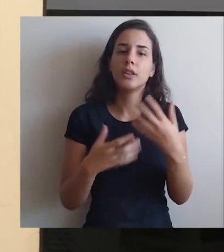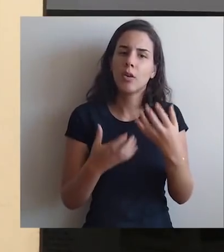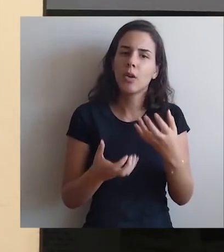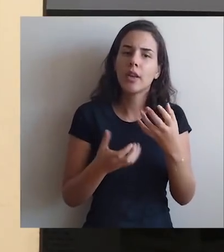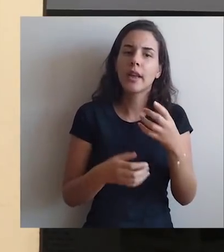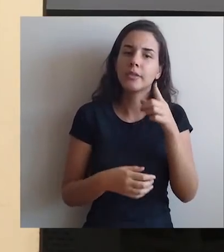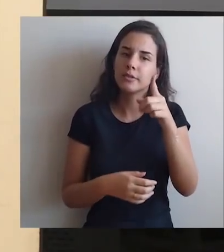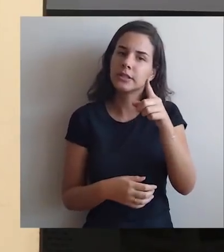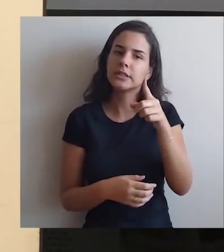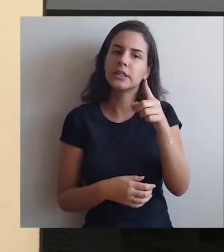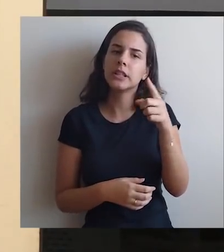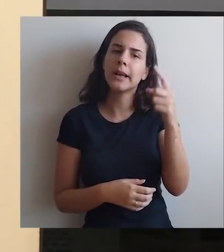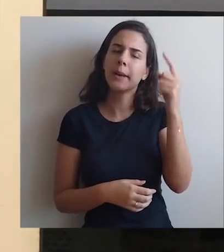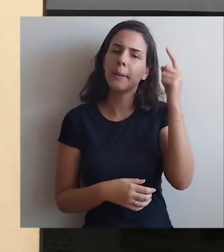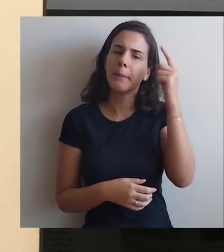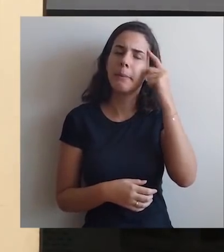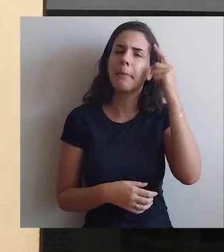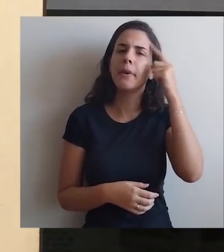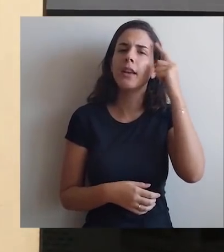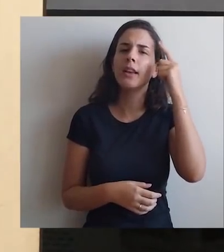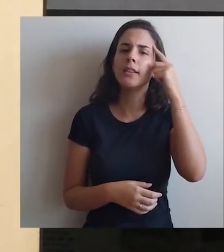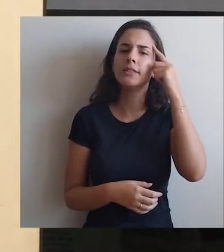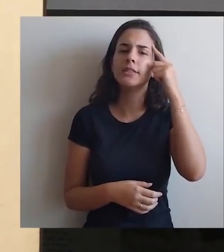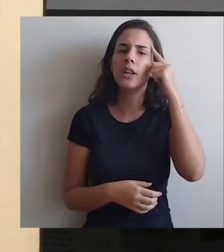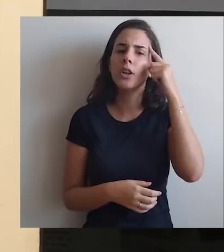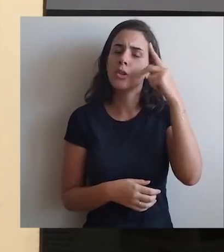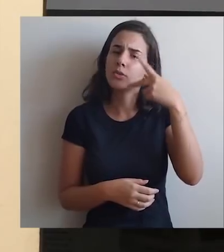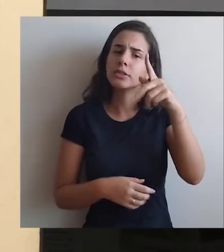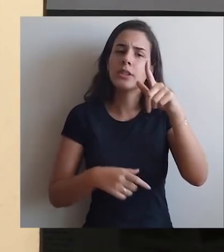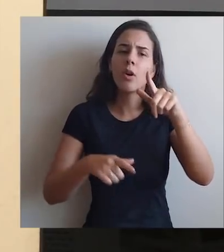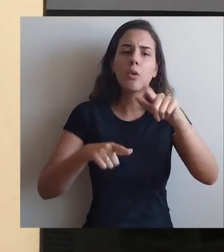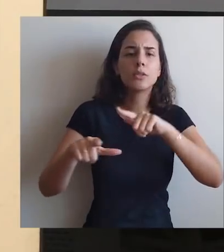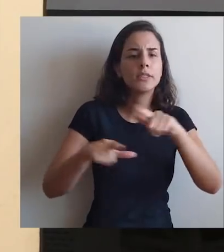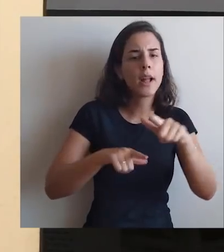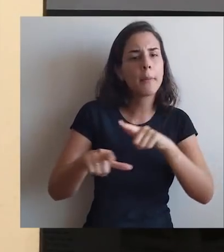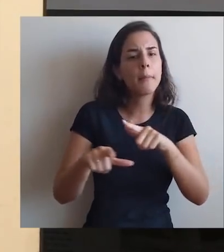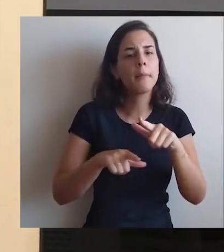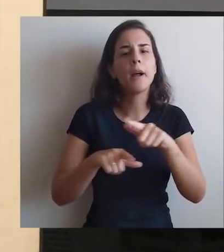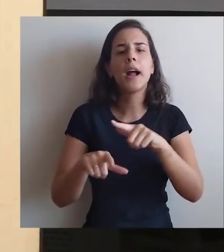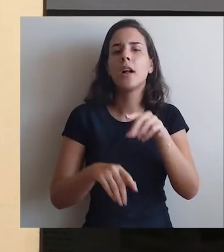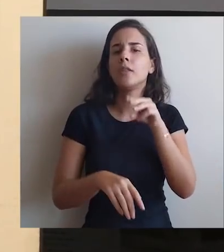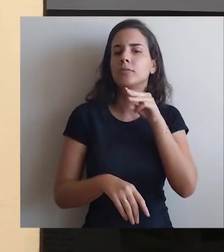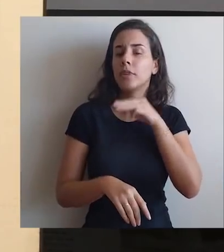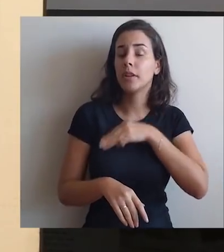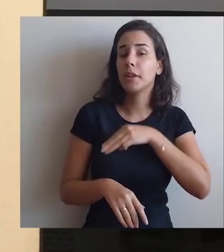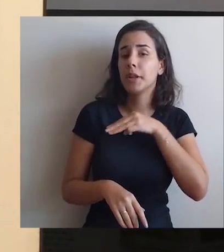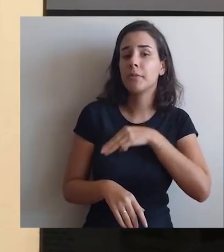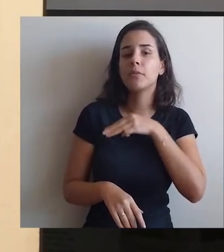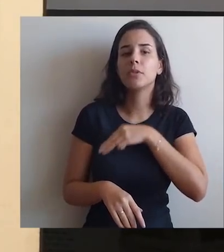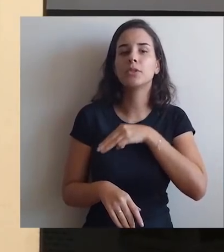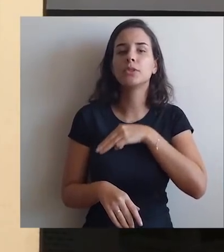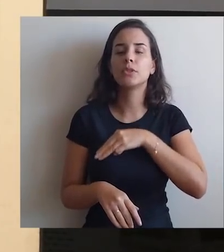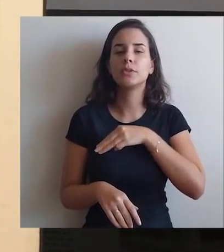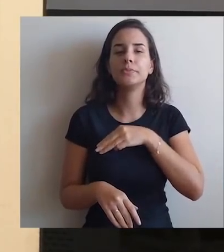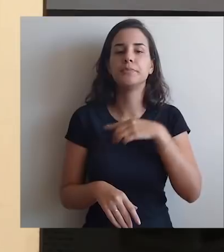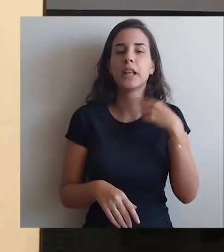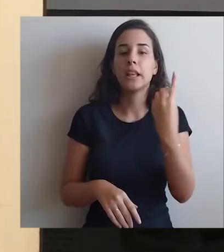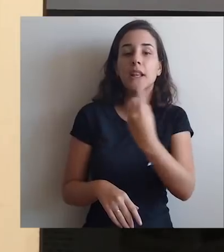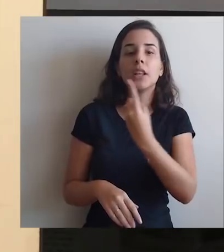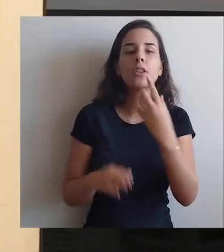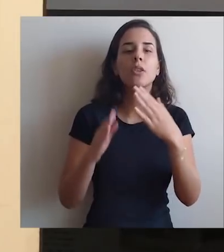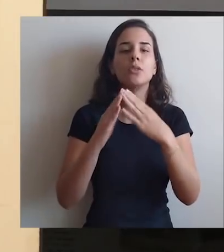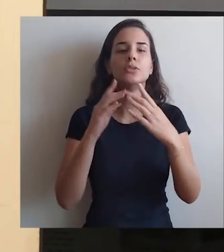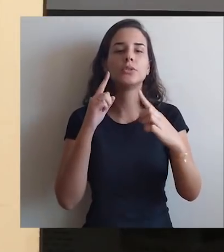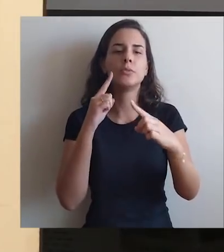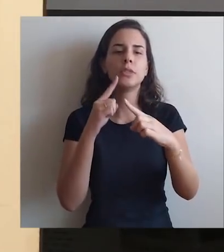frutos aonde quer que ela seja lançada. Então eu te convido a refletir um pouco sobre a sua